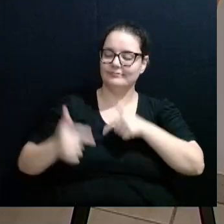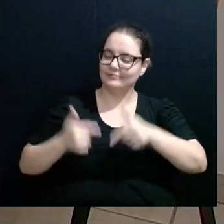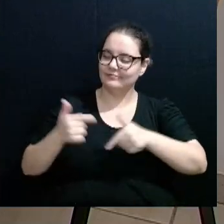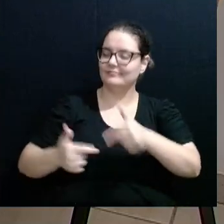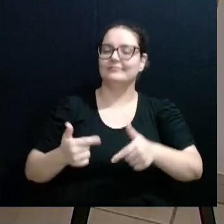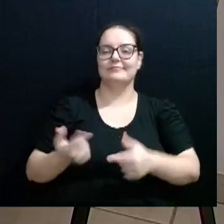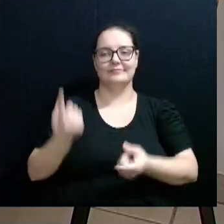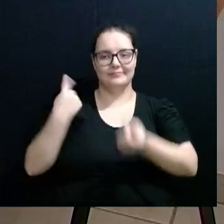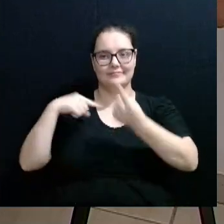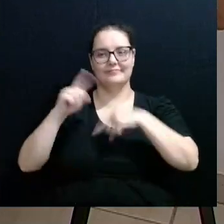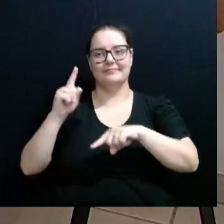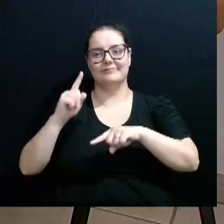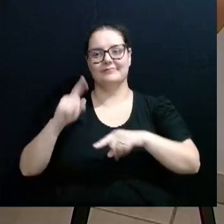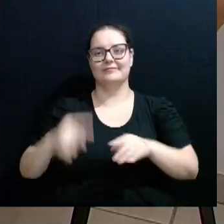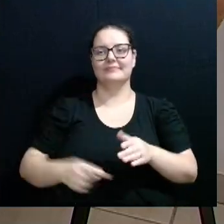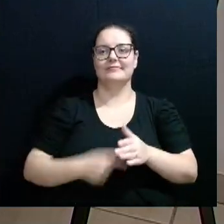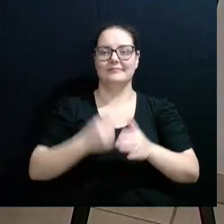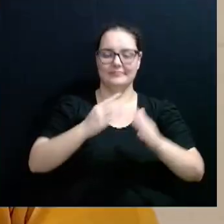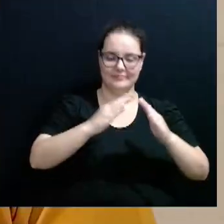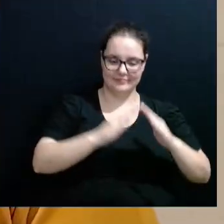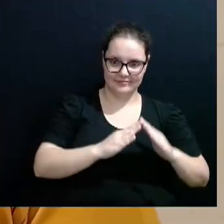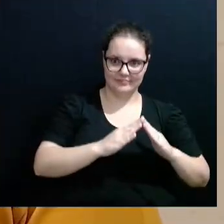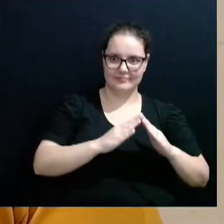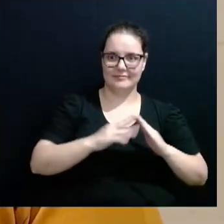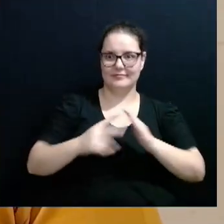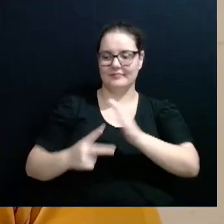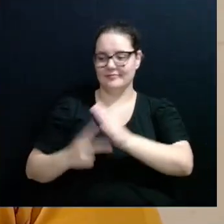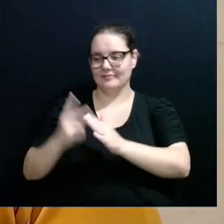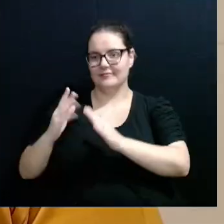na primeira casa e a segunda casa que vai ser